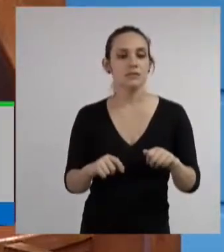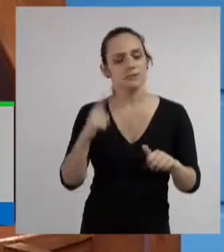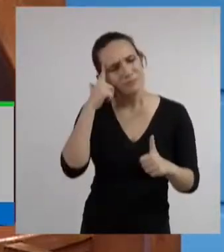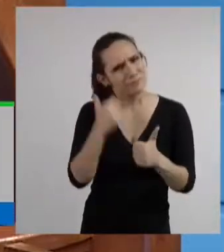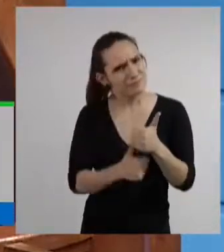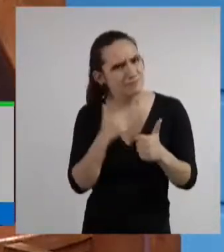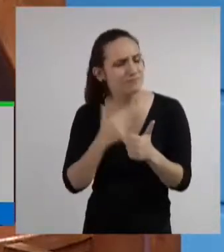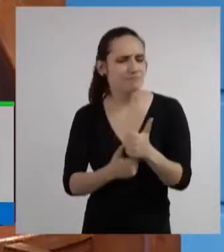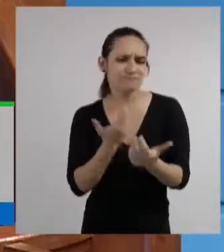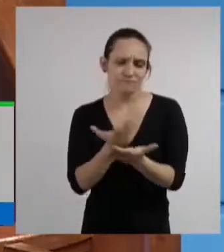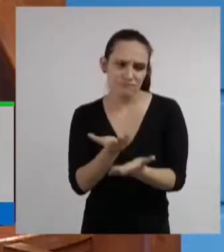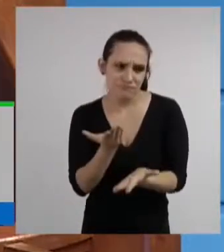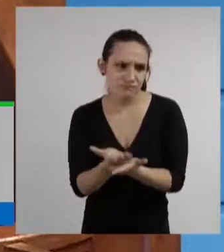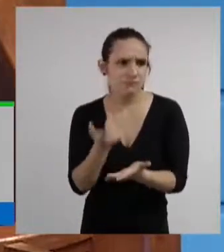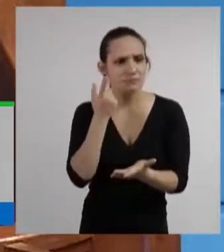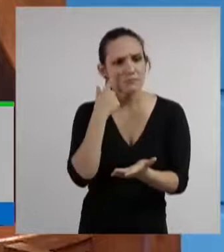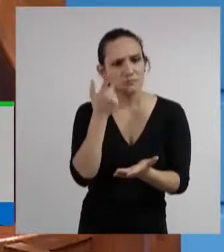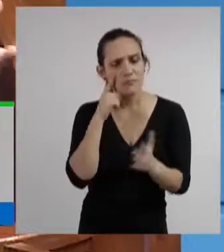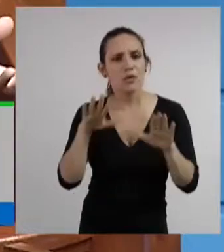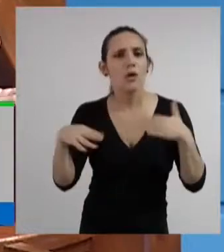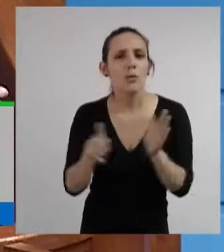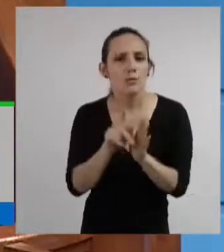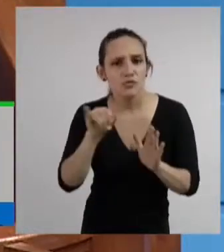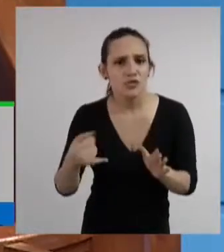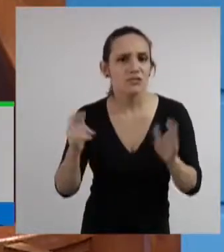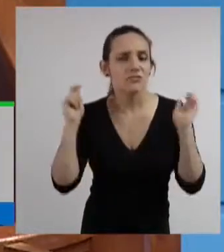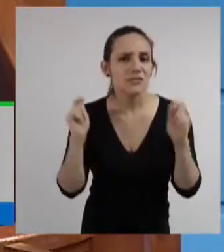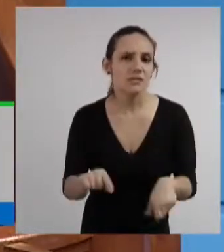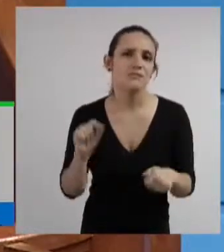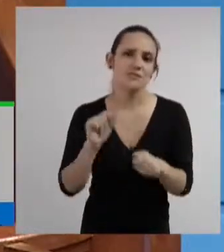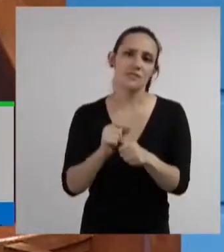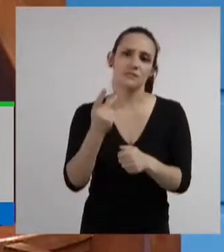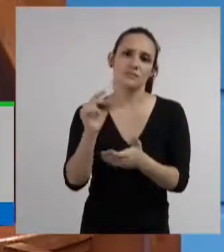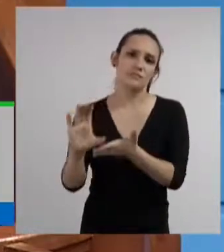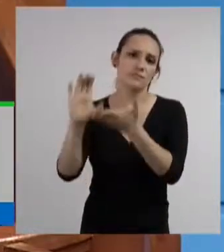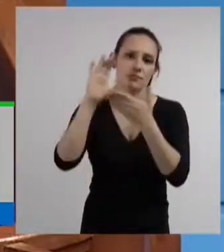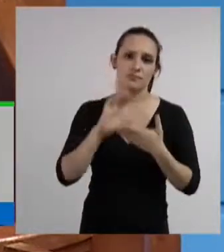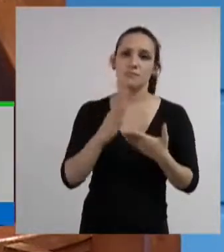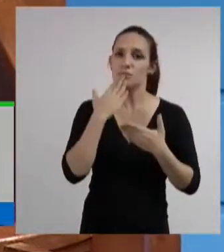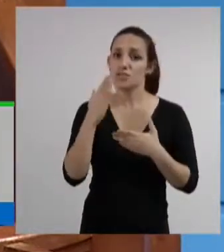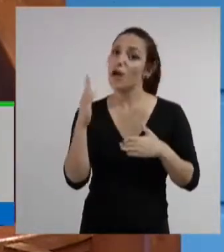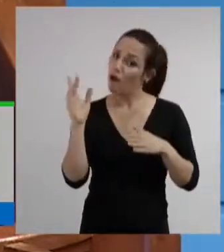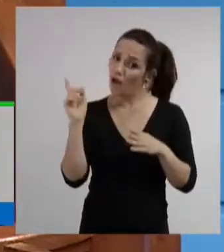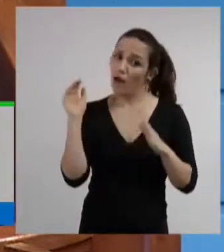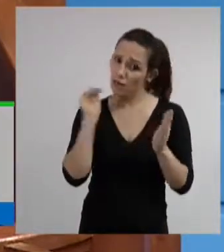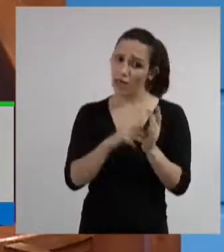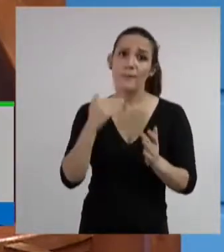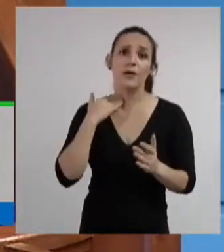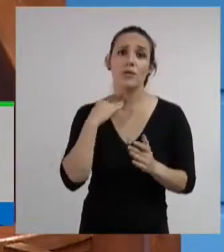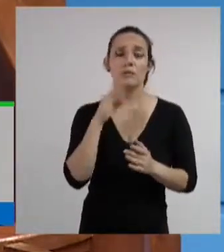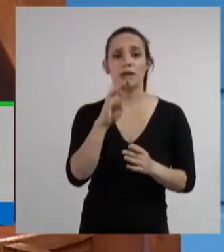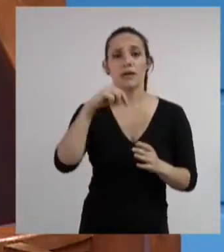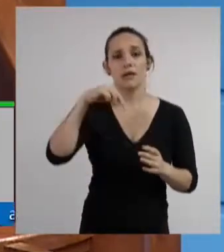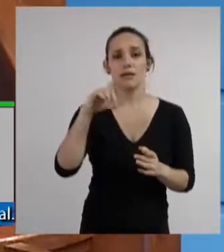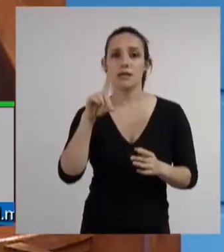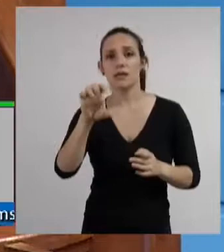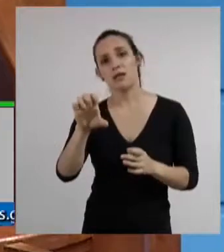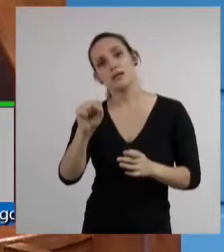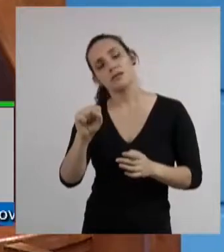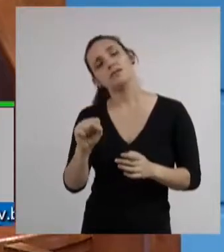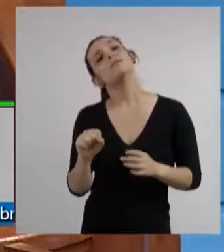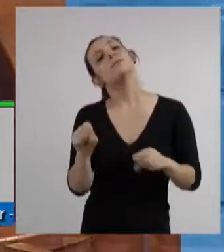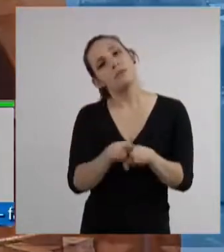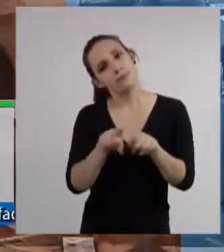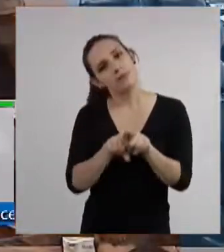estudo, colocar dentro de um programa específico e buscar recursos, inclusive do BNDES. É possível fazer. Era isso, senhor presidente. Muito